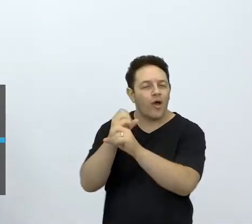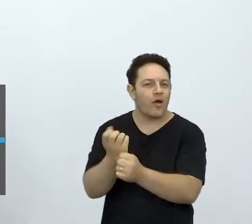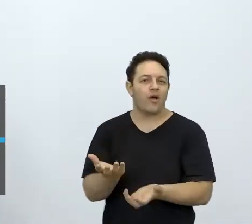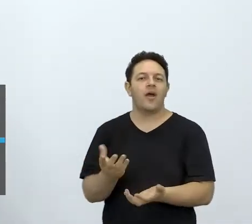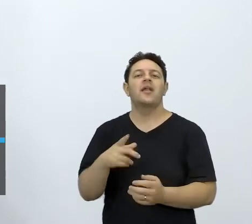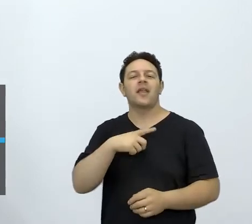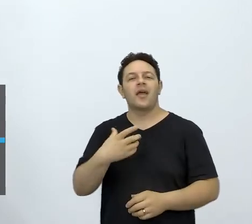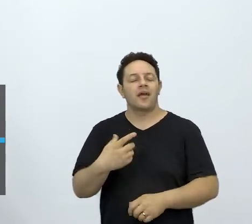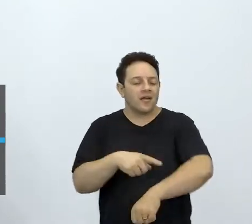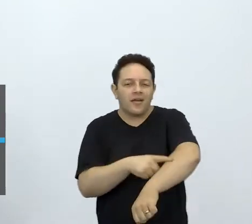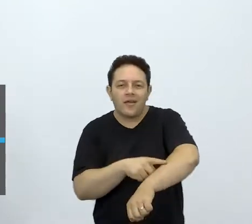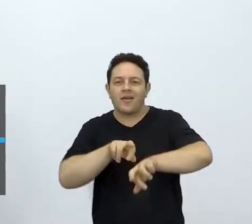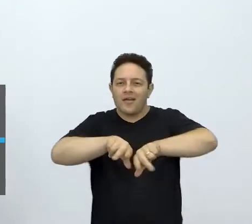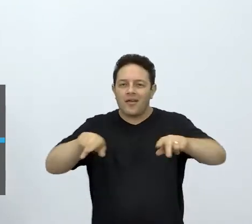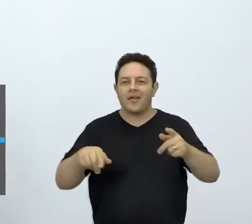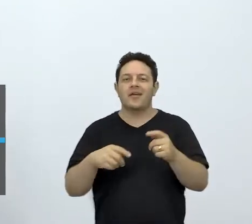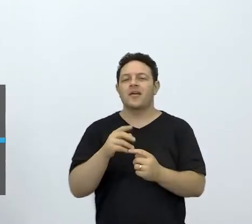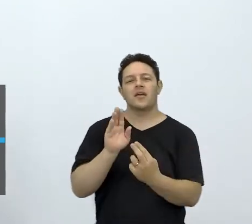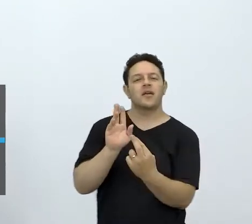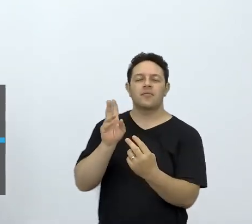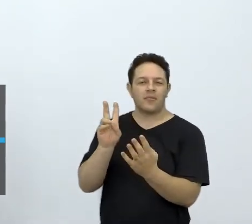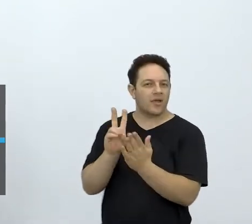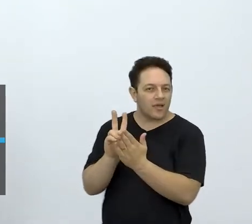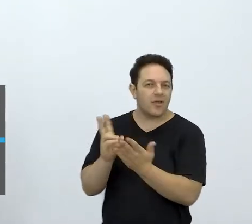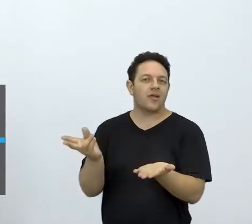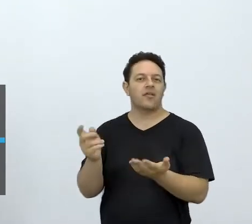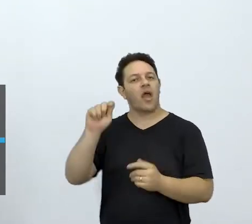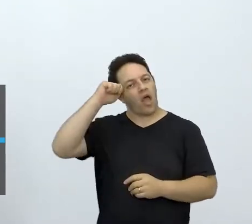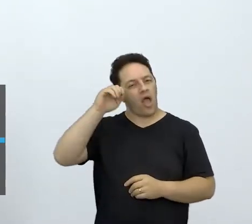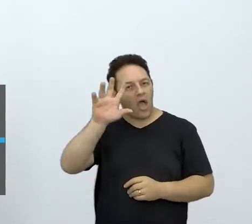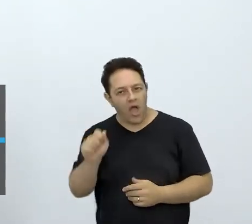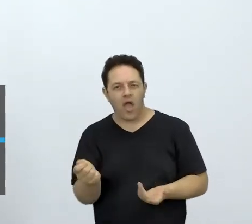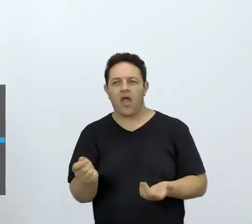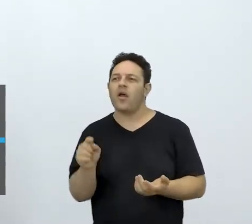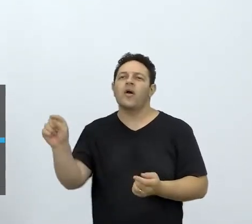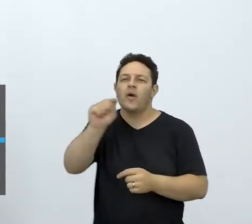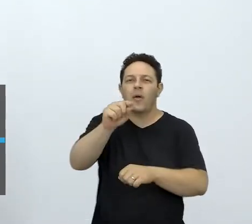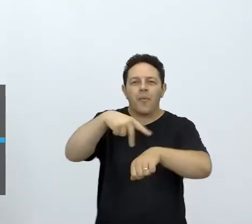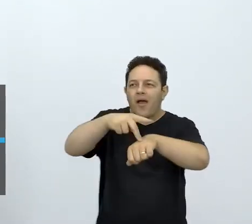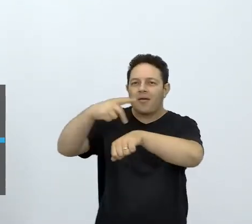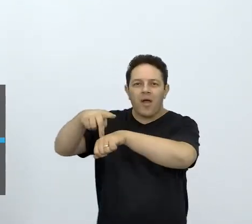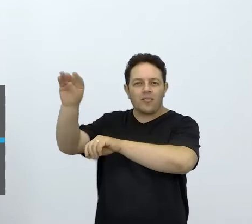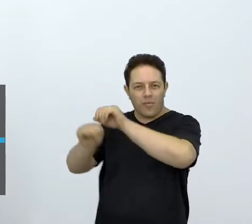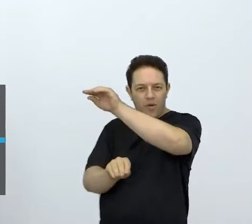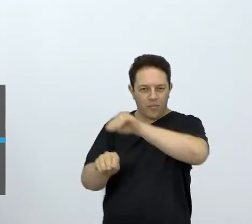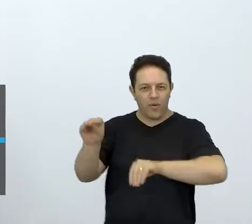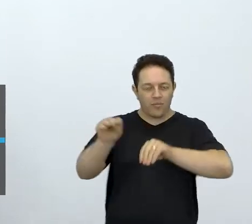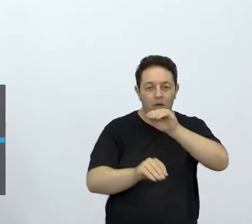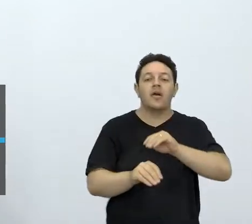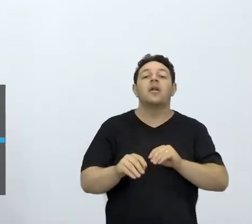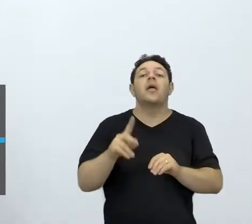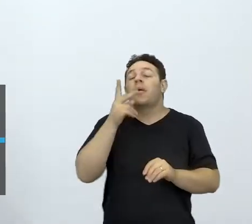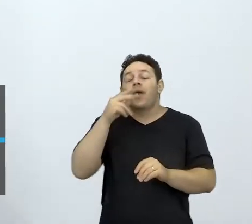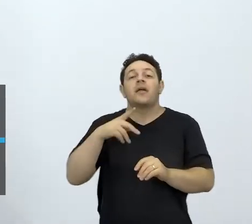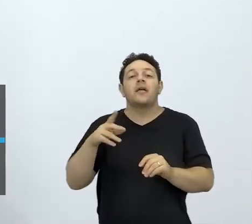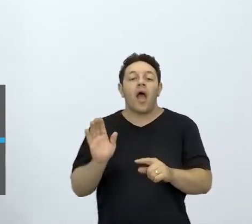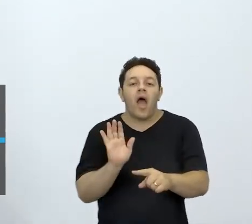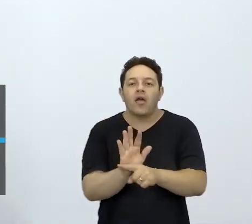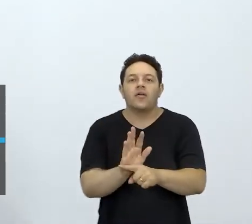indígenas, africanas e de todos os imigrantes produzem, né, um tipo de